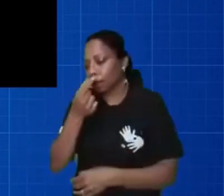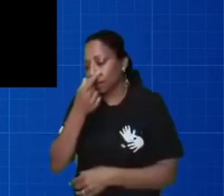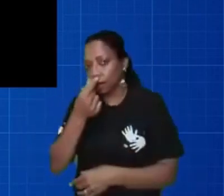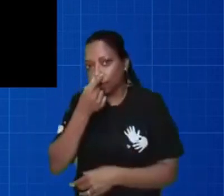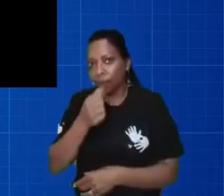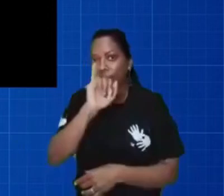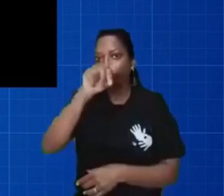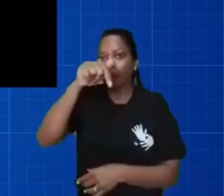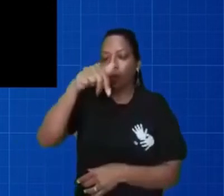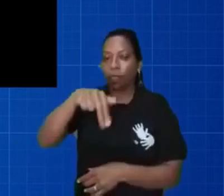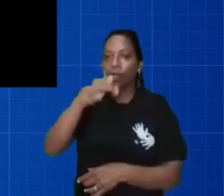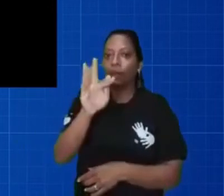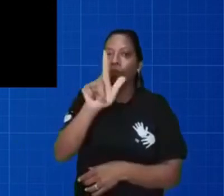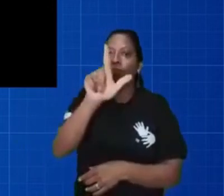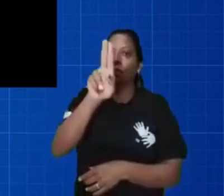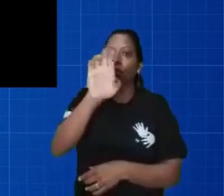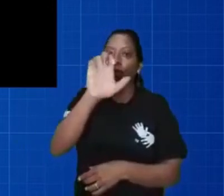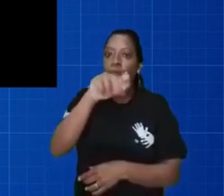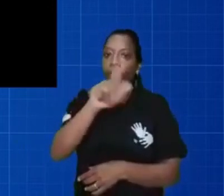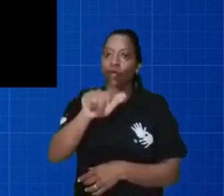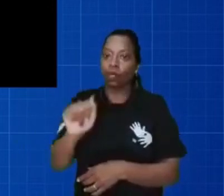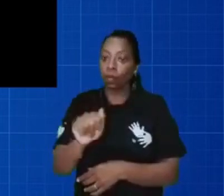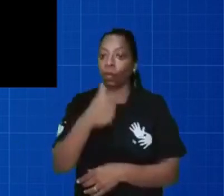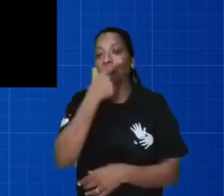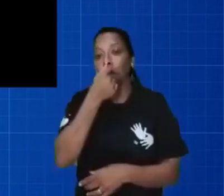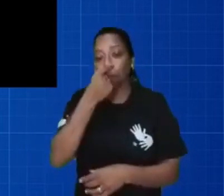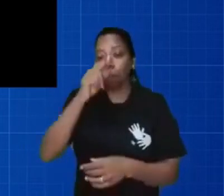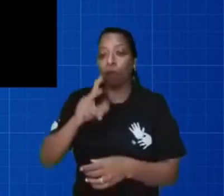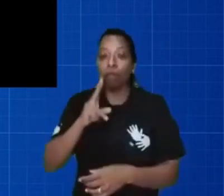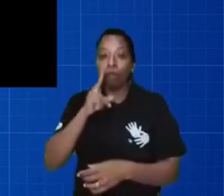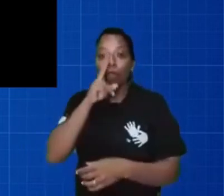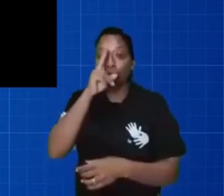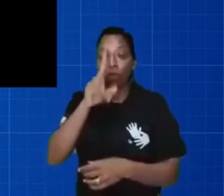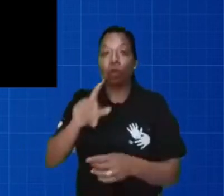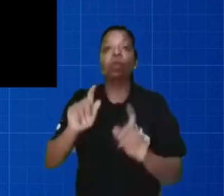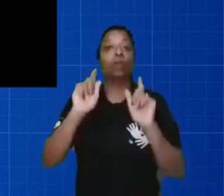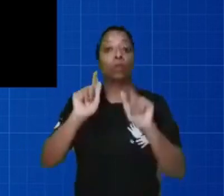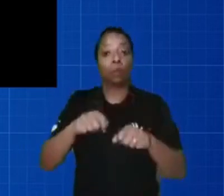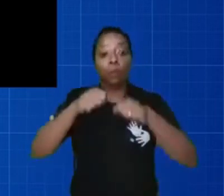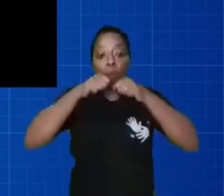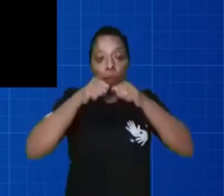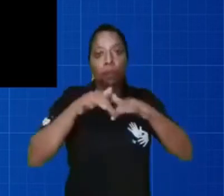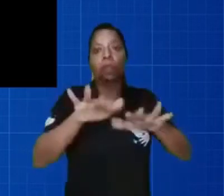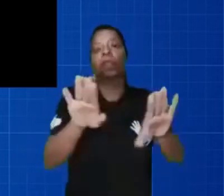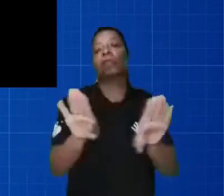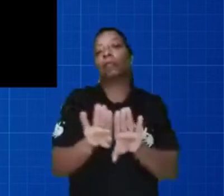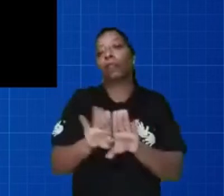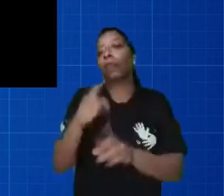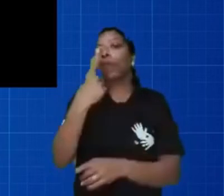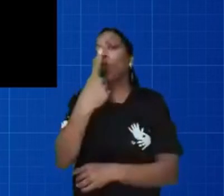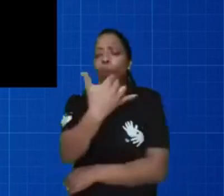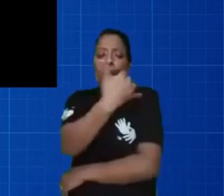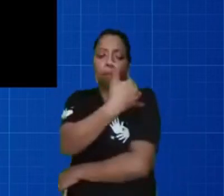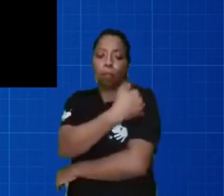internação, e é uma dose anual para os grupos contemplados com a vacina. Normalmente é divulgado